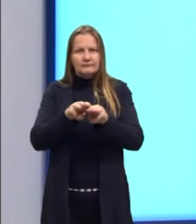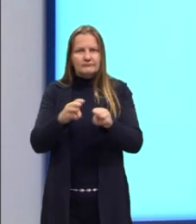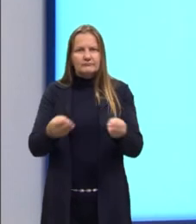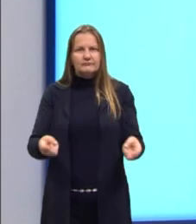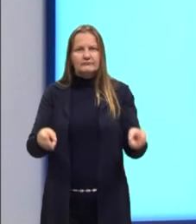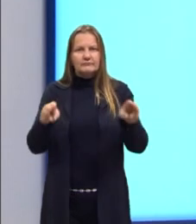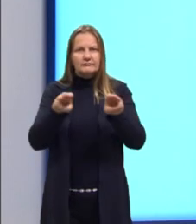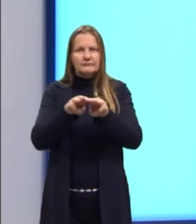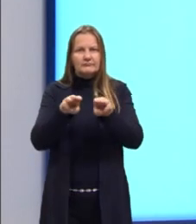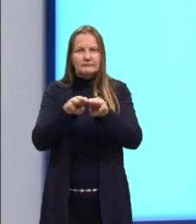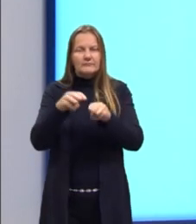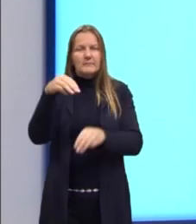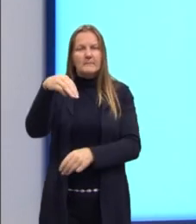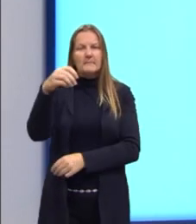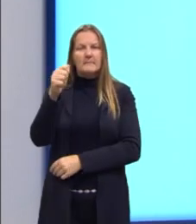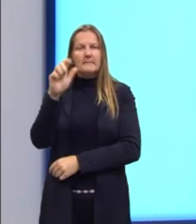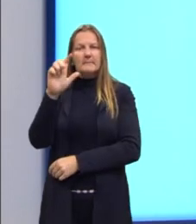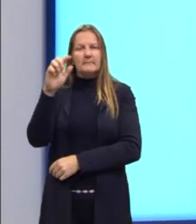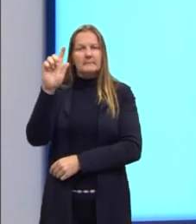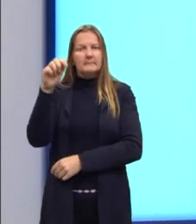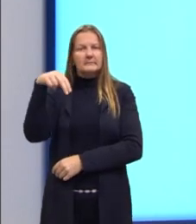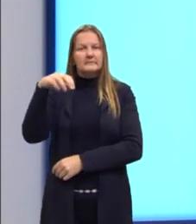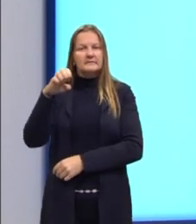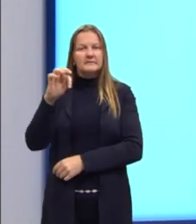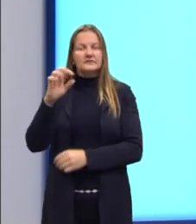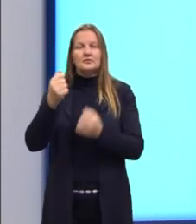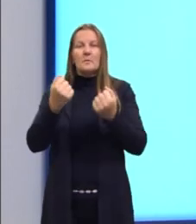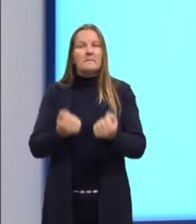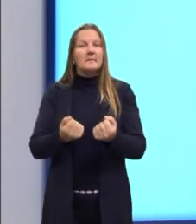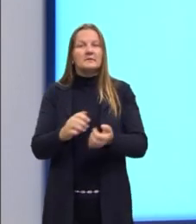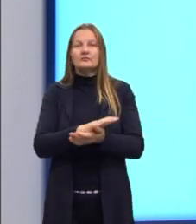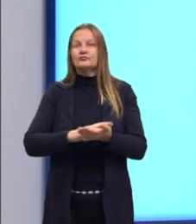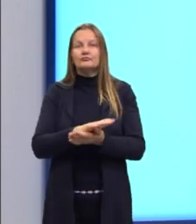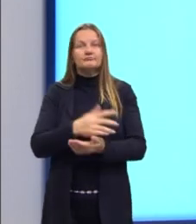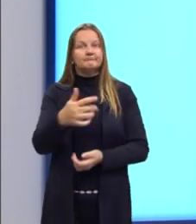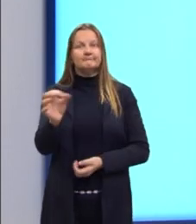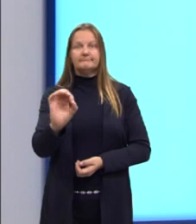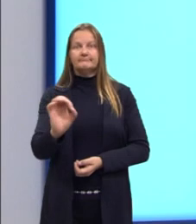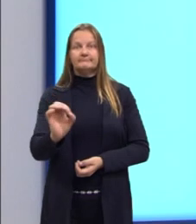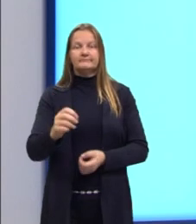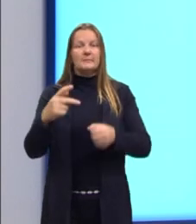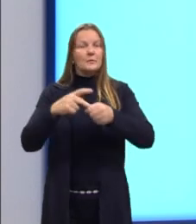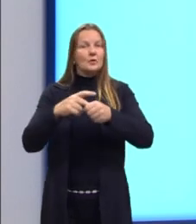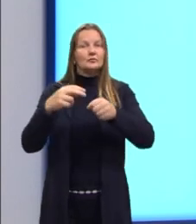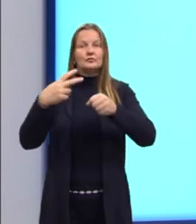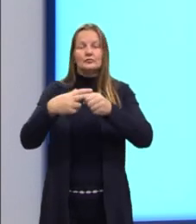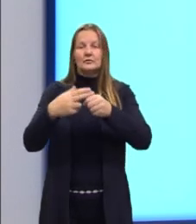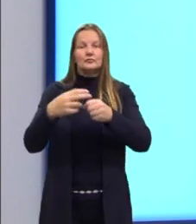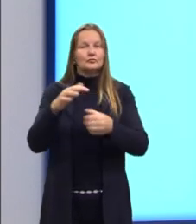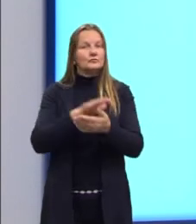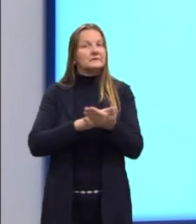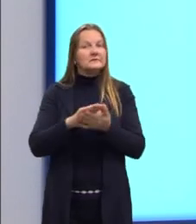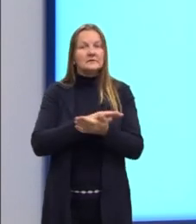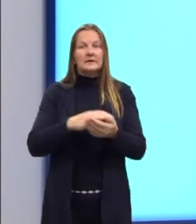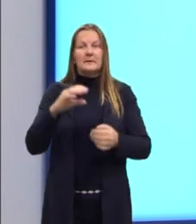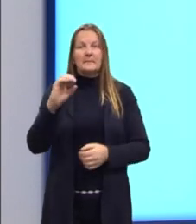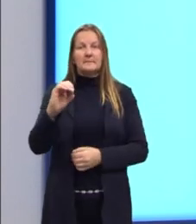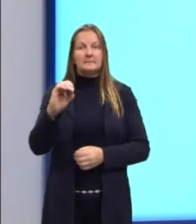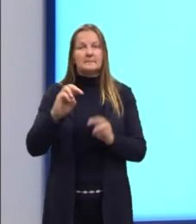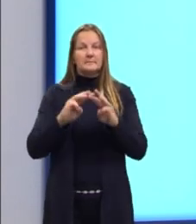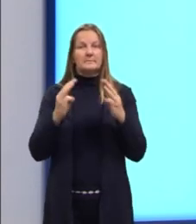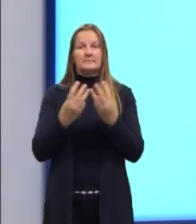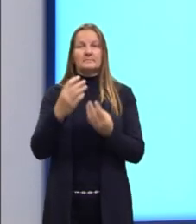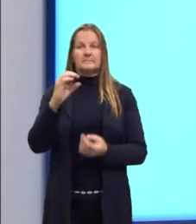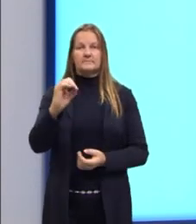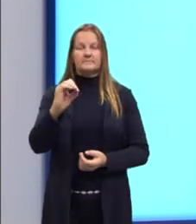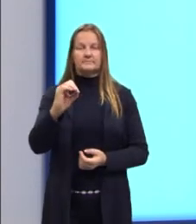ajudando nas ondas ela então não vai ter peso porque ela não envolve nem prótons nêutrons então a massa 0